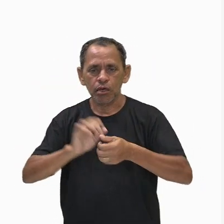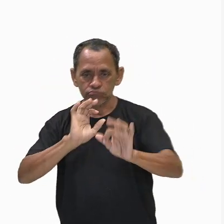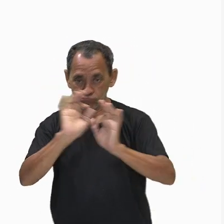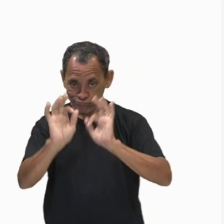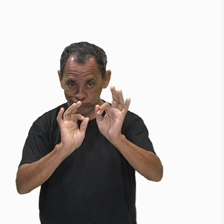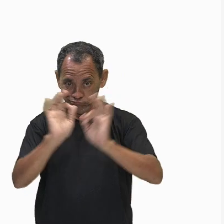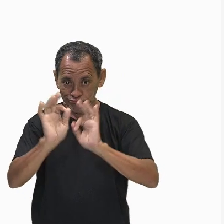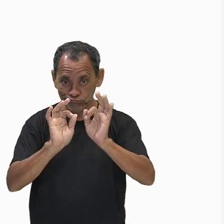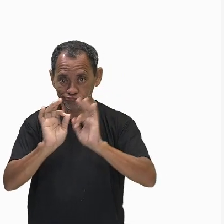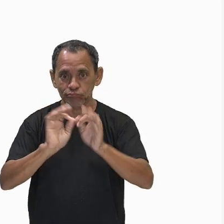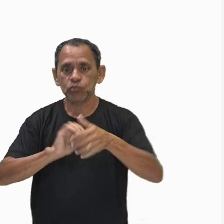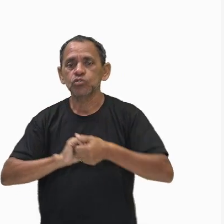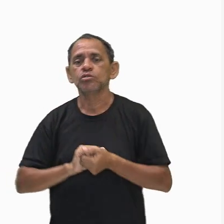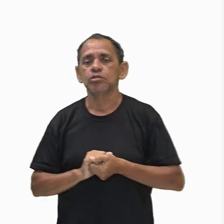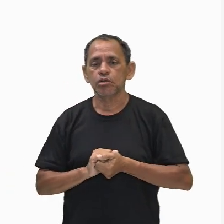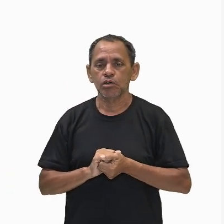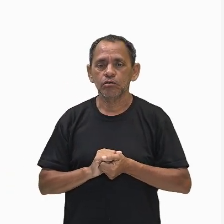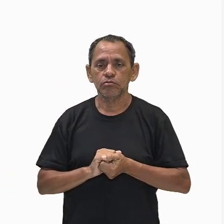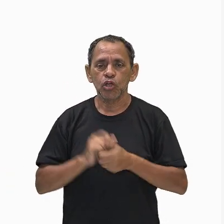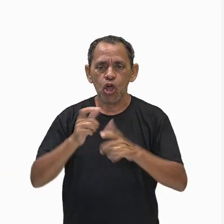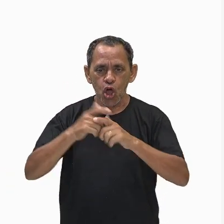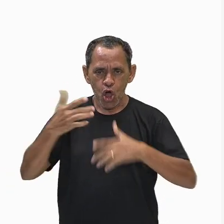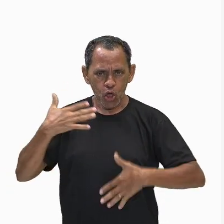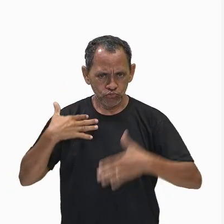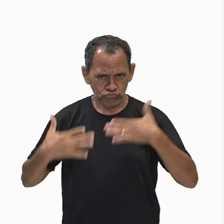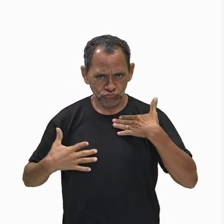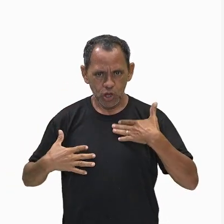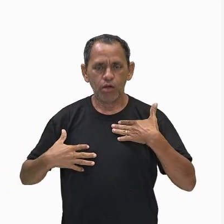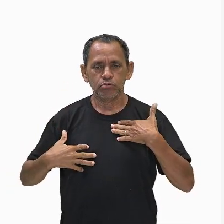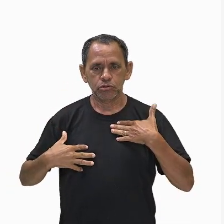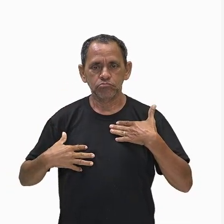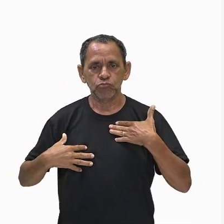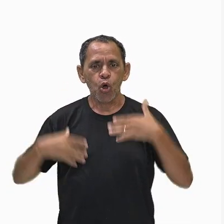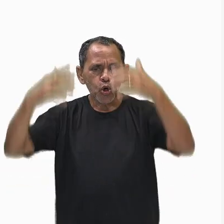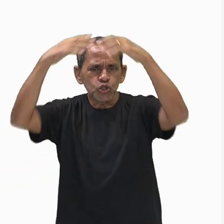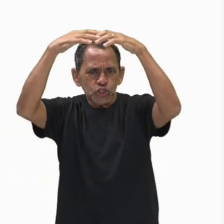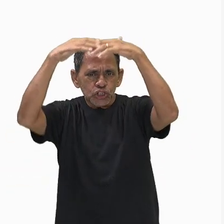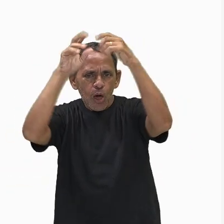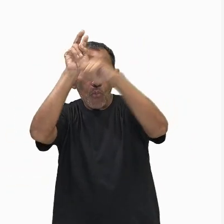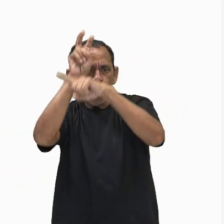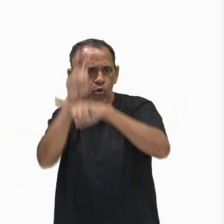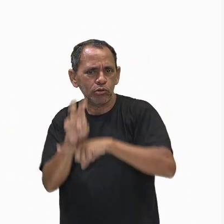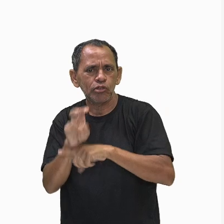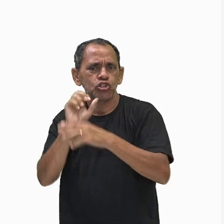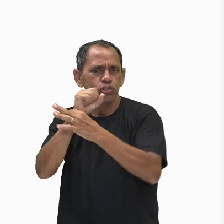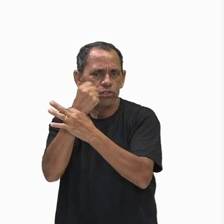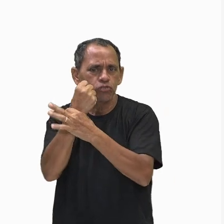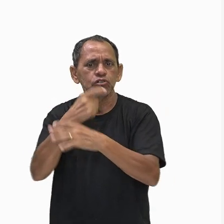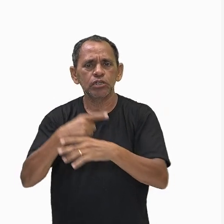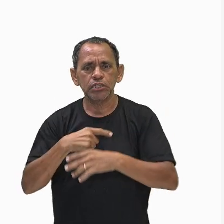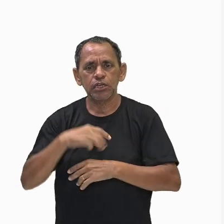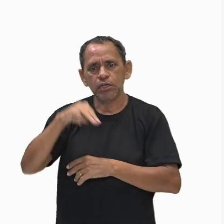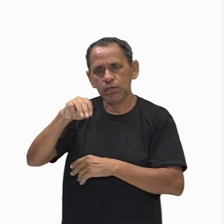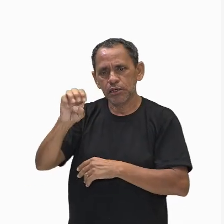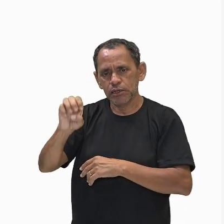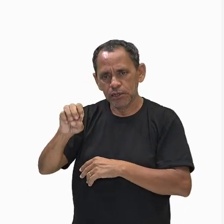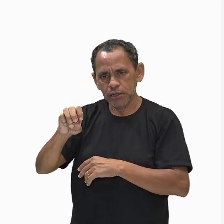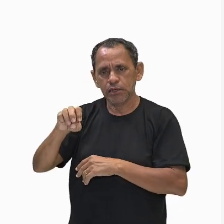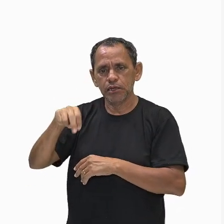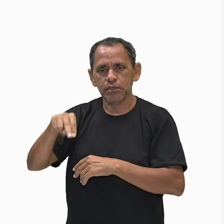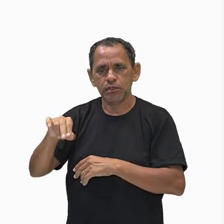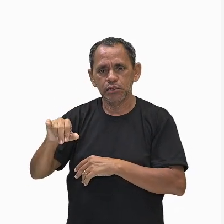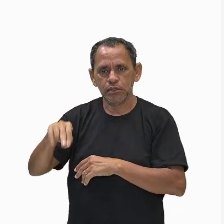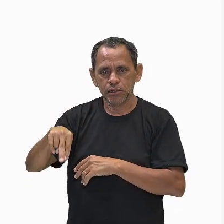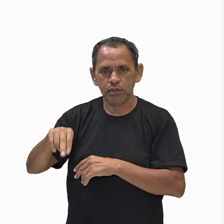de partes do corpo. O cérebro encontra-se protegido pelas meninges. E aí essas